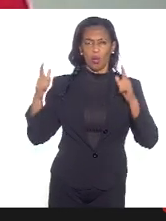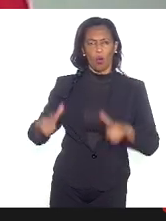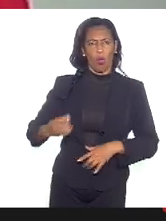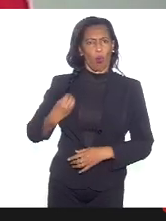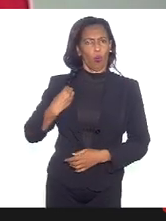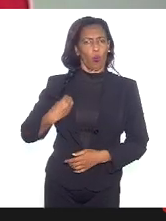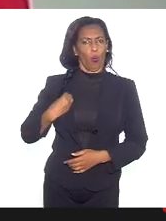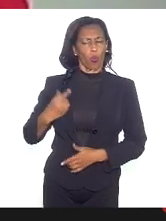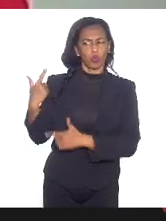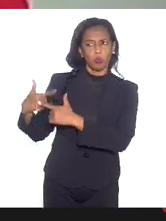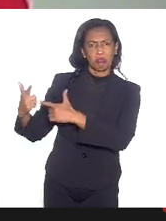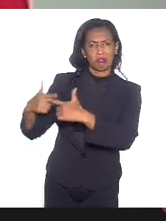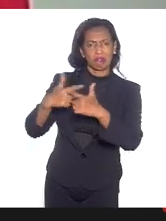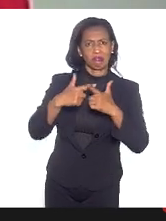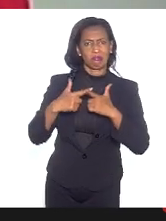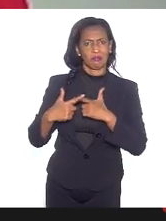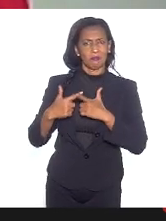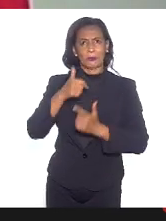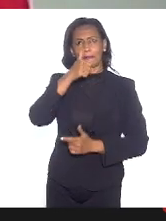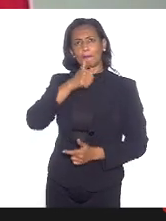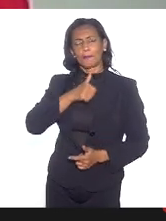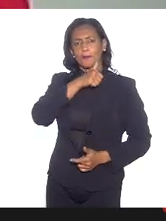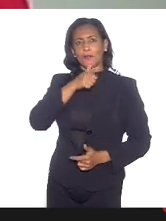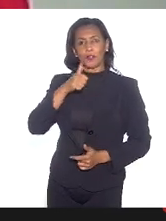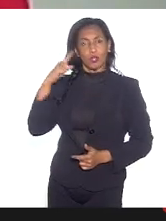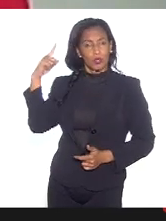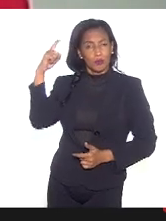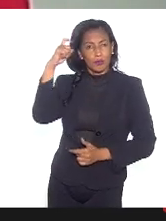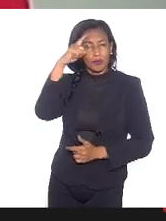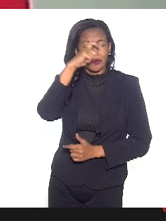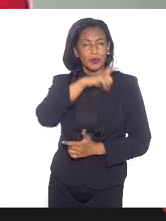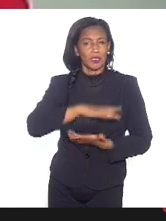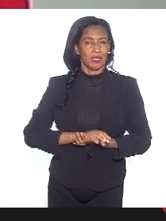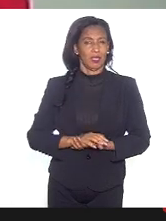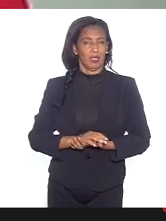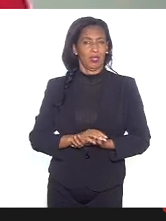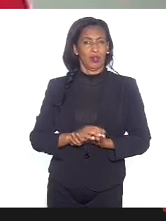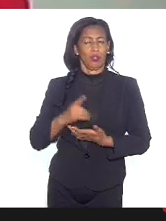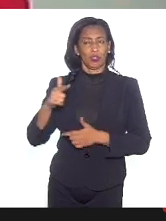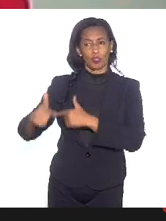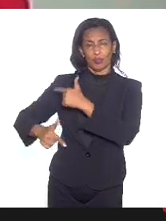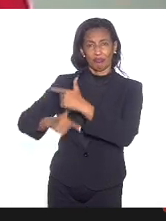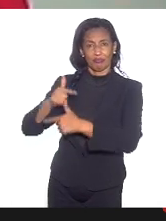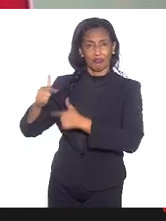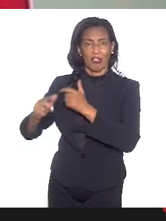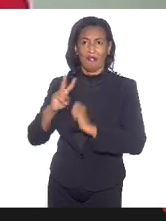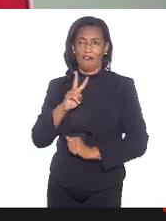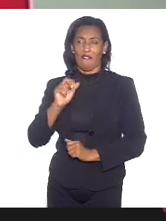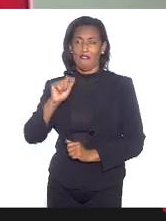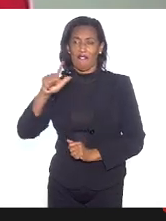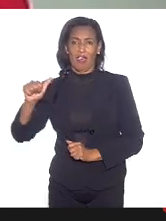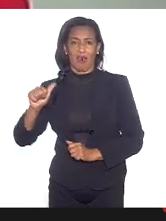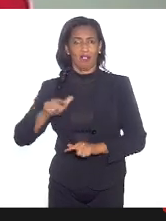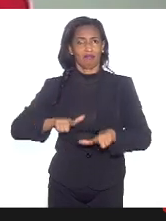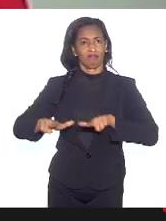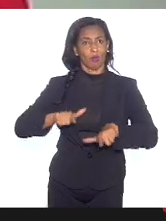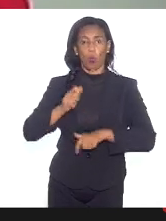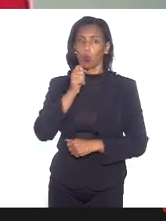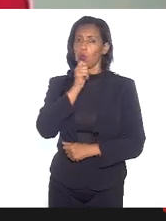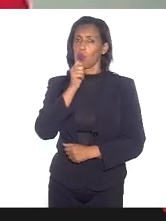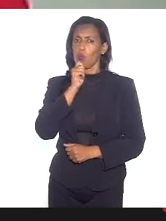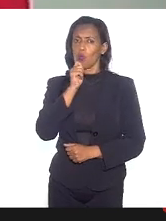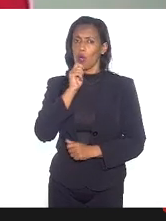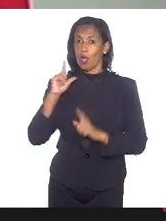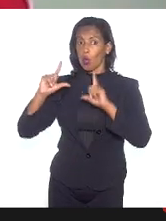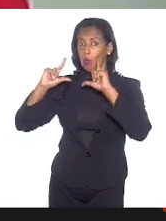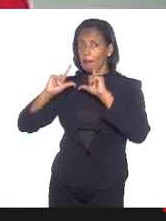problemas financeiros, num momento de difícil, né, de inserção no mercado de trabalho. Então, o mínimo que nós podemos ter